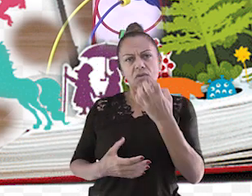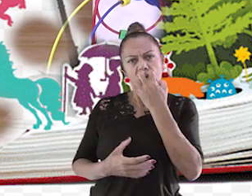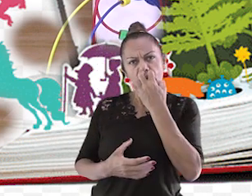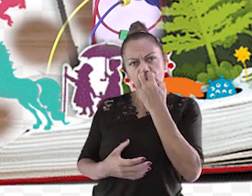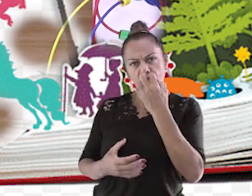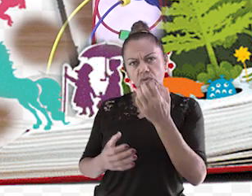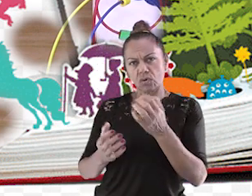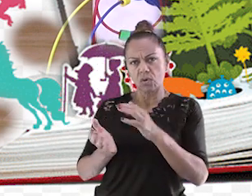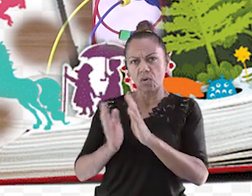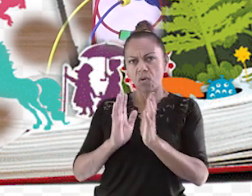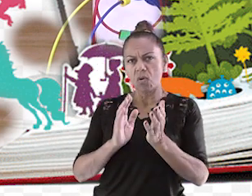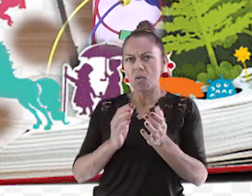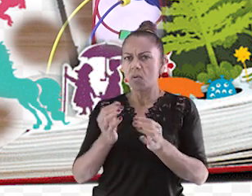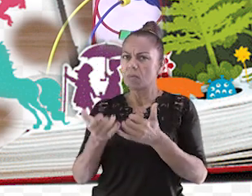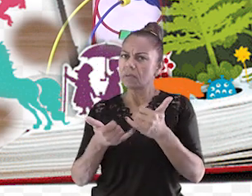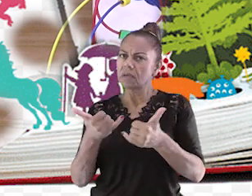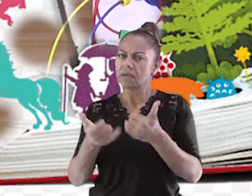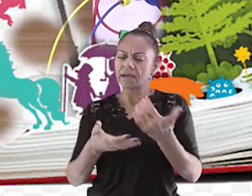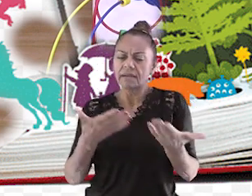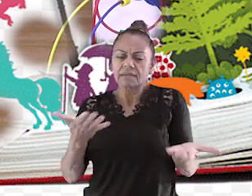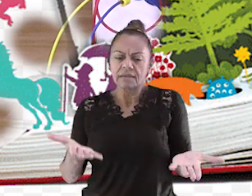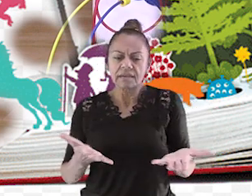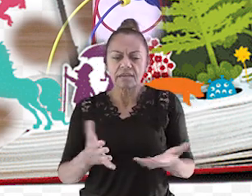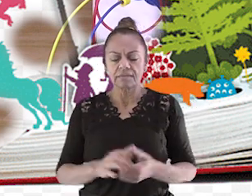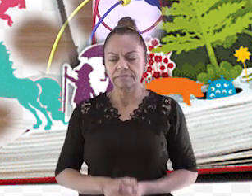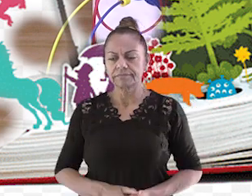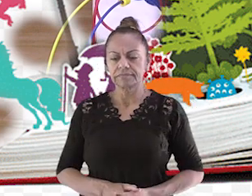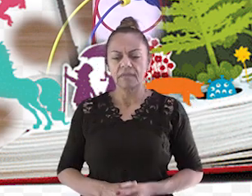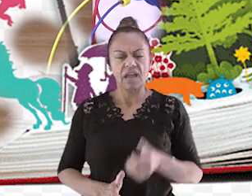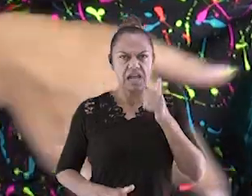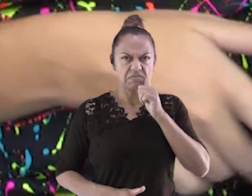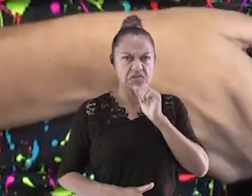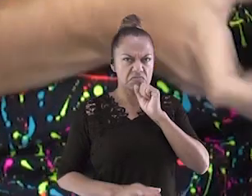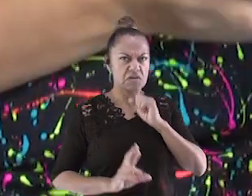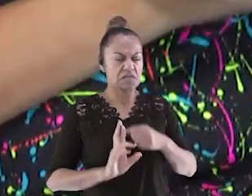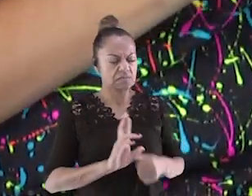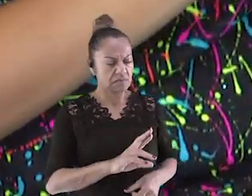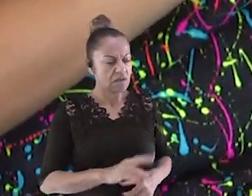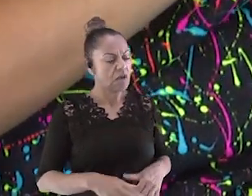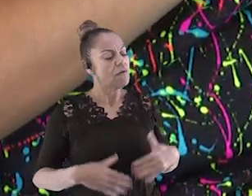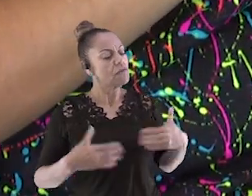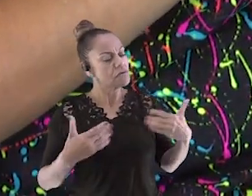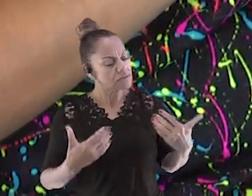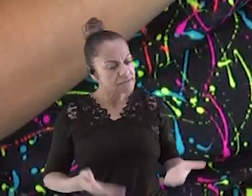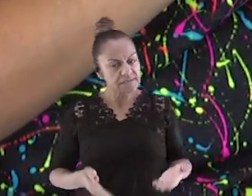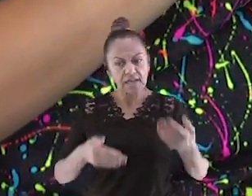Léo? Não. Então foi para o